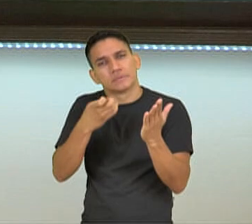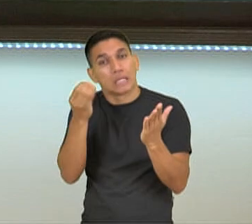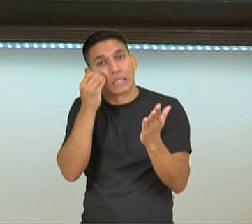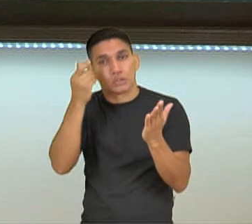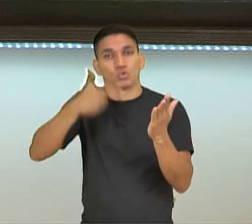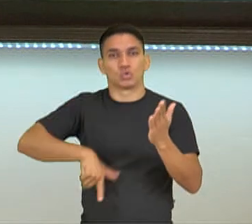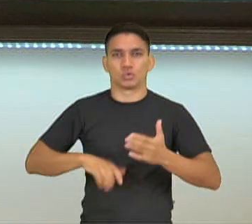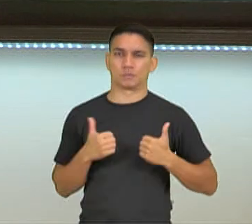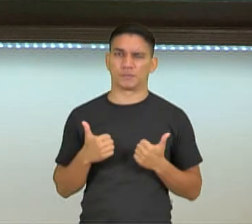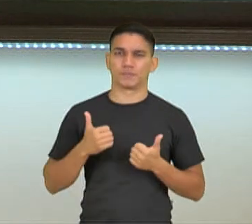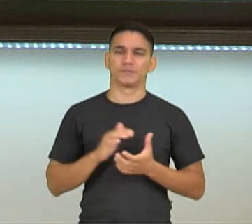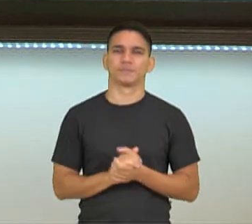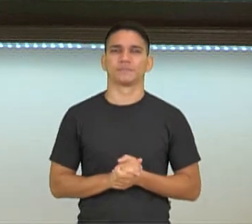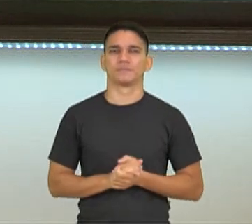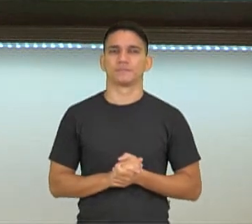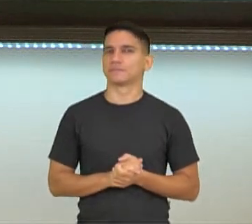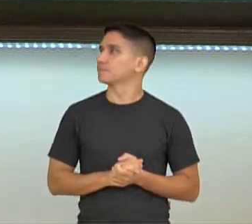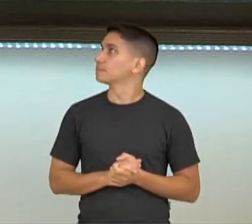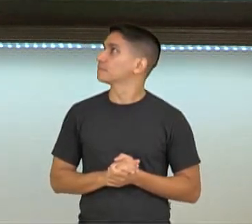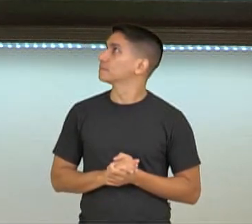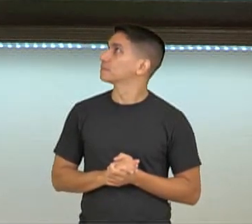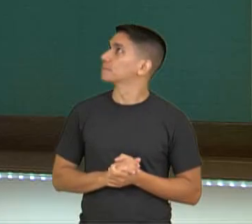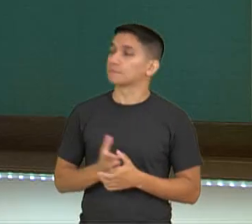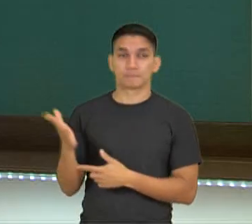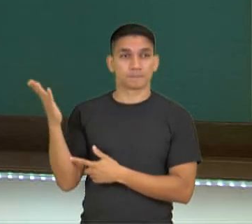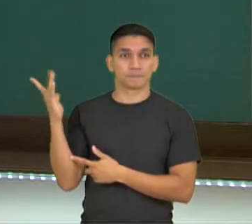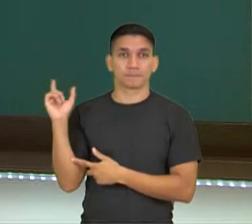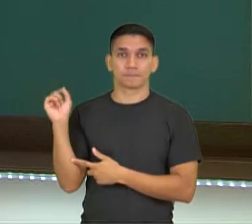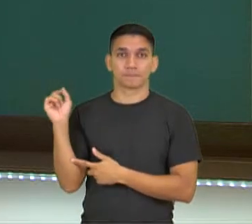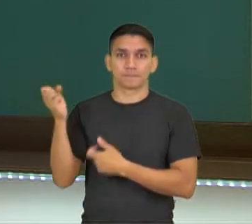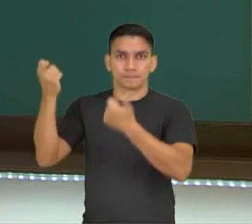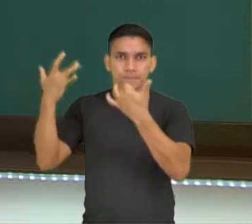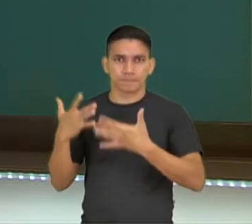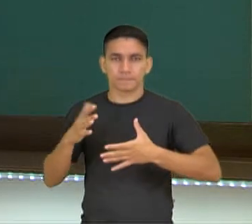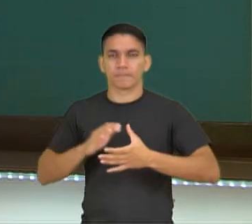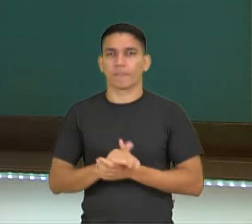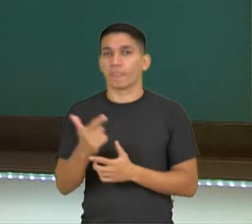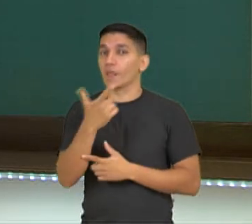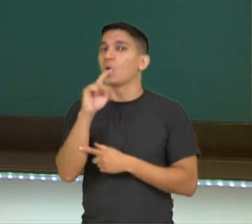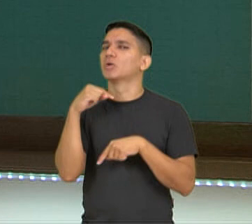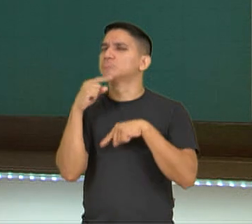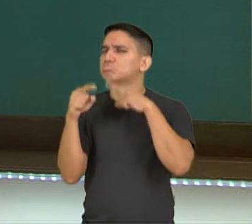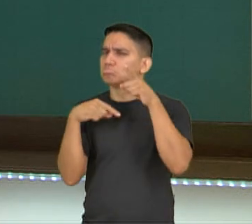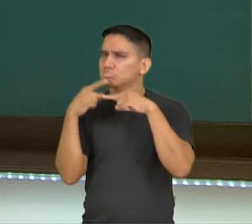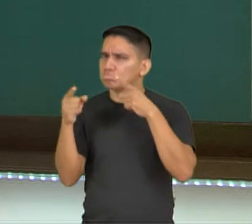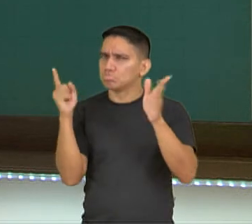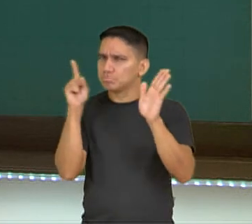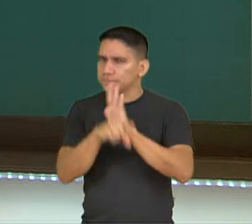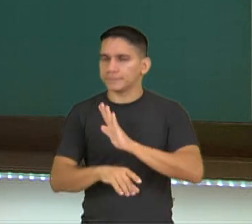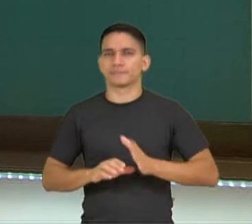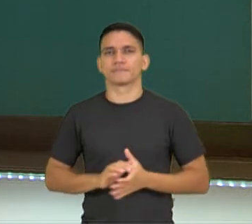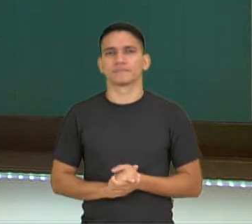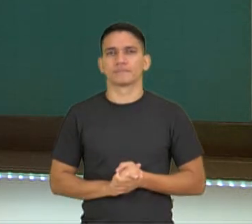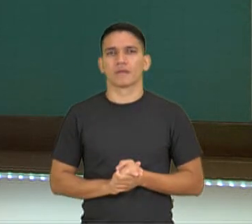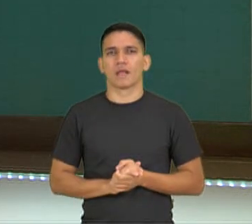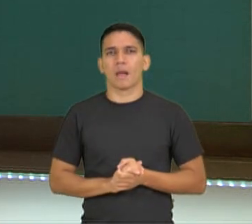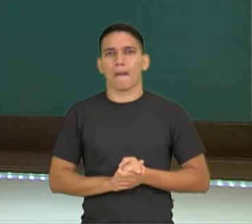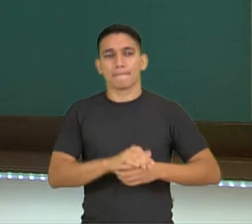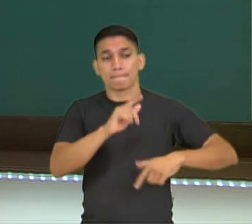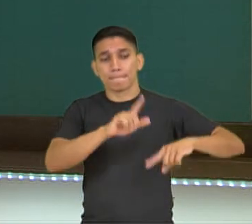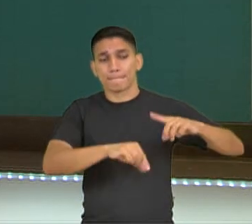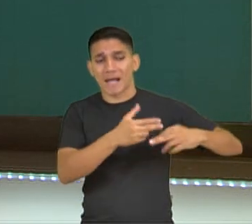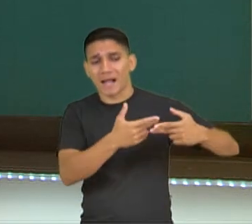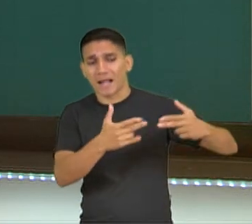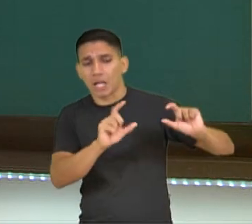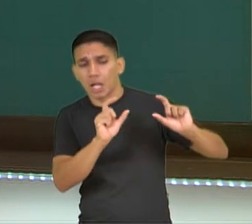Feito? Vamos lá? Então, olha aqui, ó. Outro questionamento. O que a matéria tem